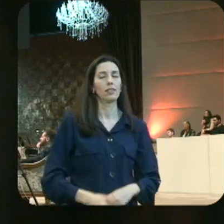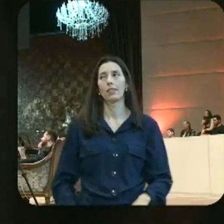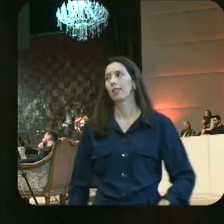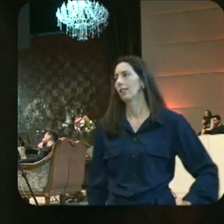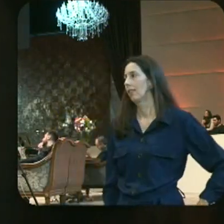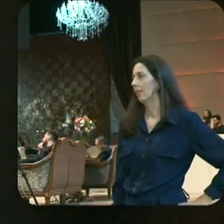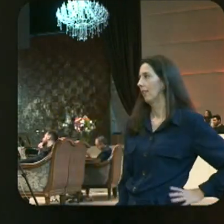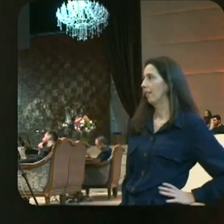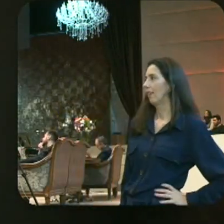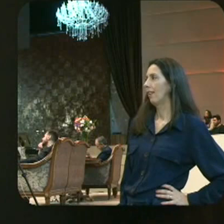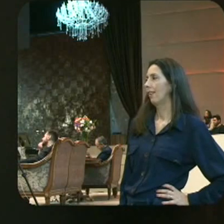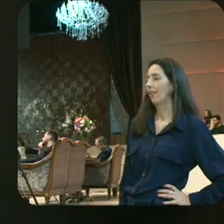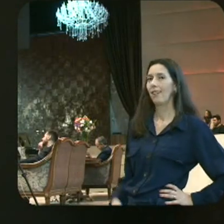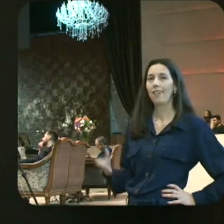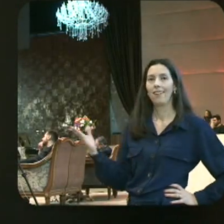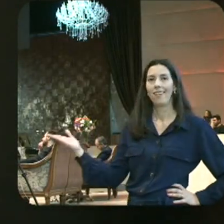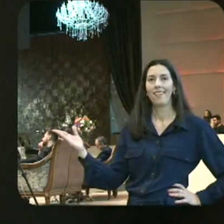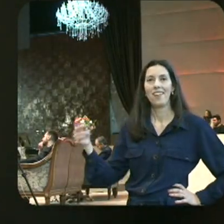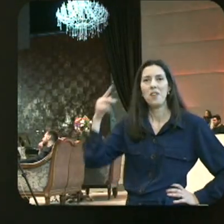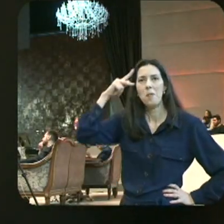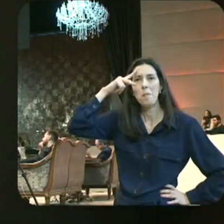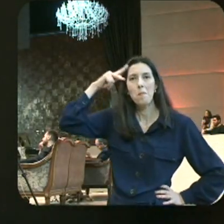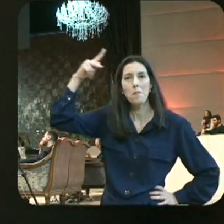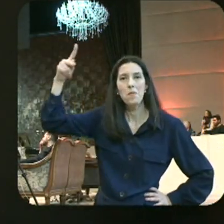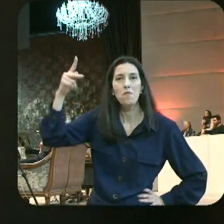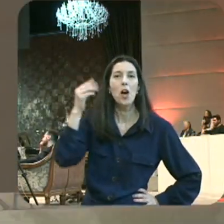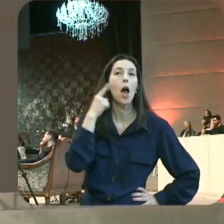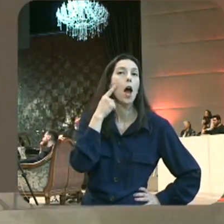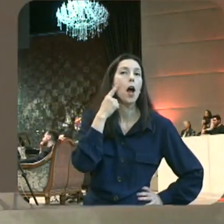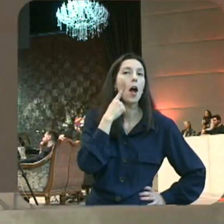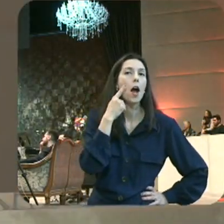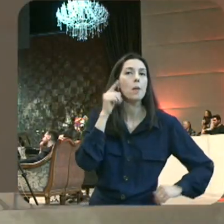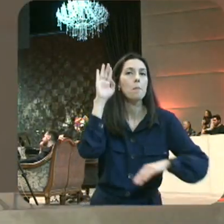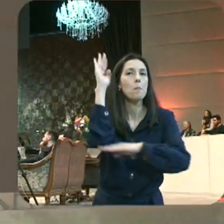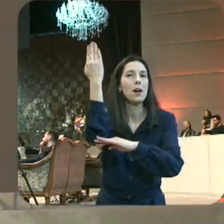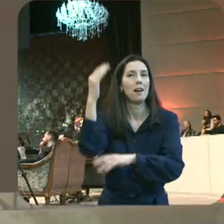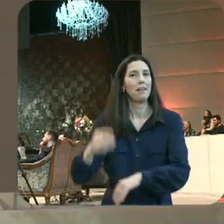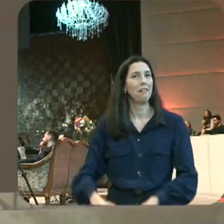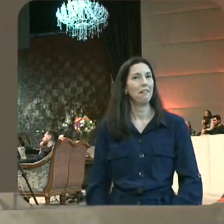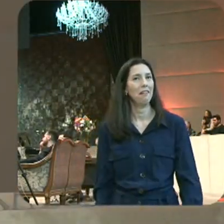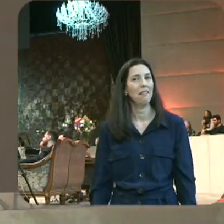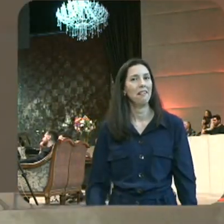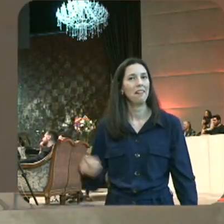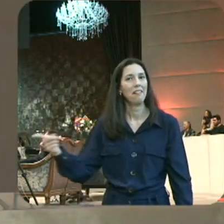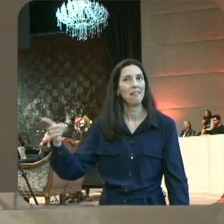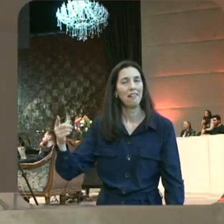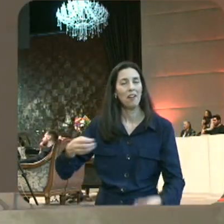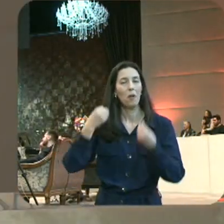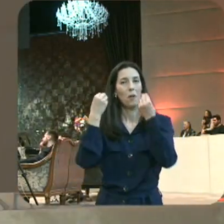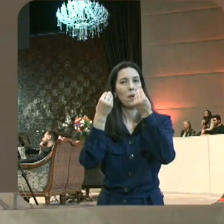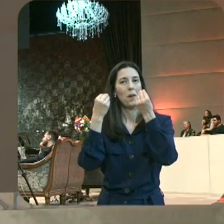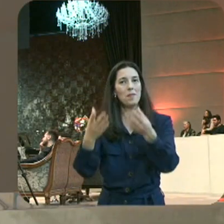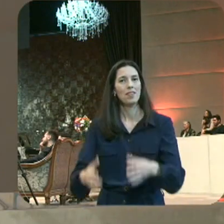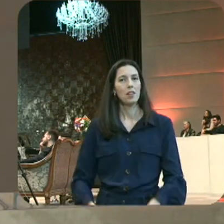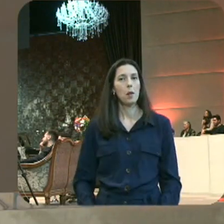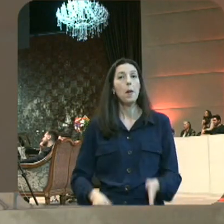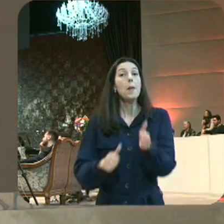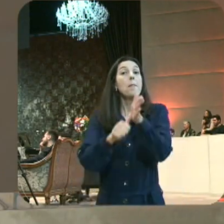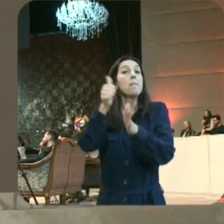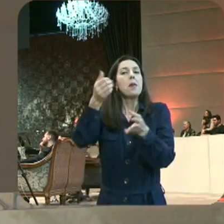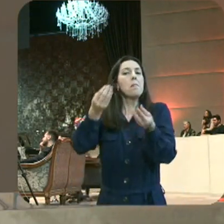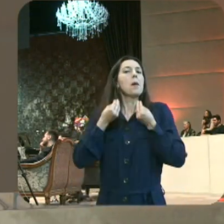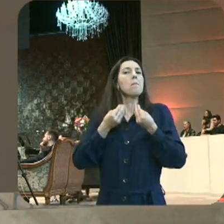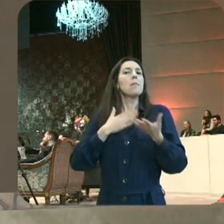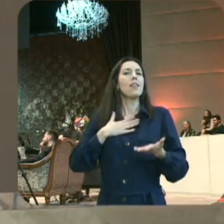assim: mas que profeta cara de pau. É sério, estou falando sério. Como primeiro para mim?